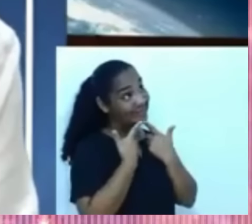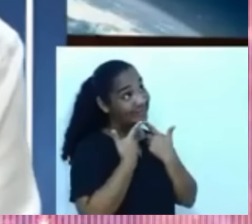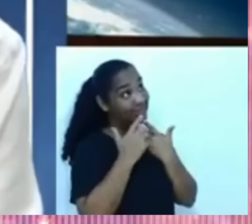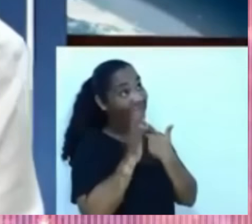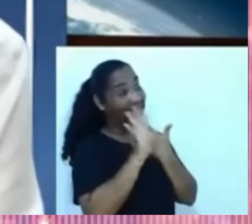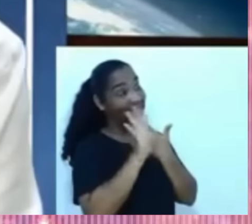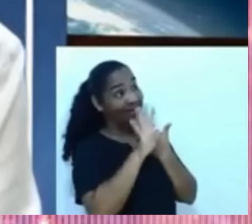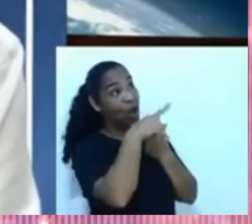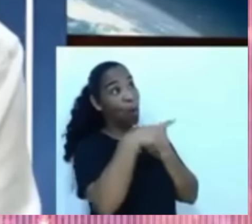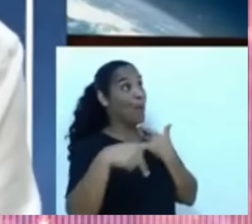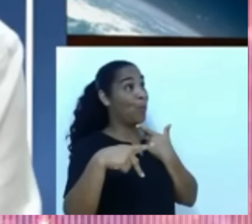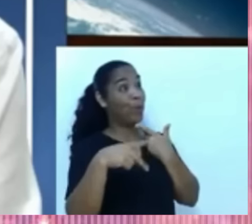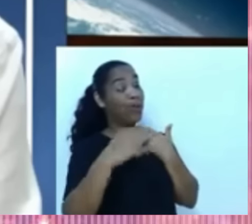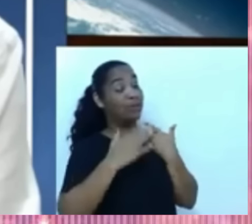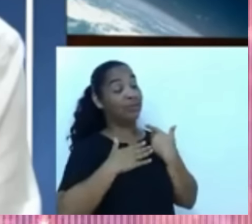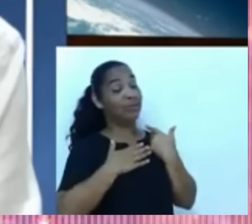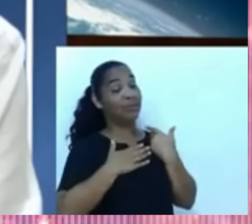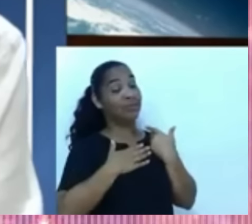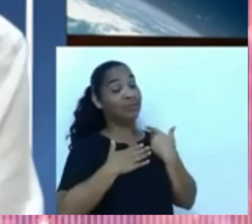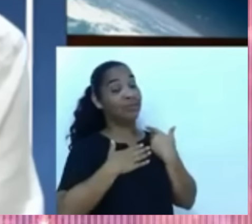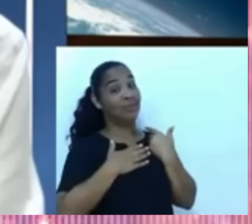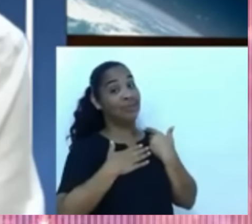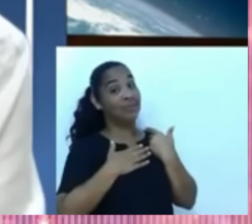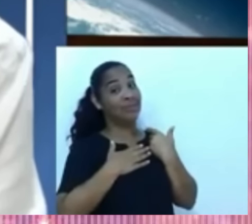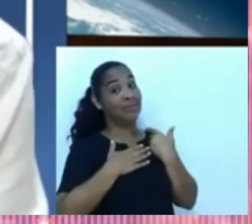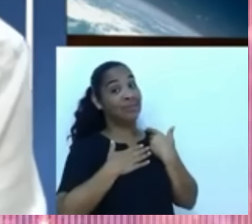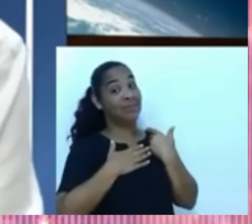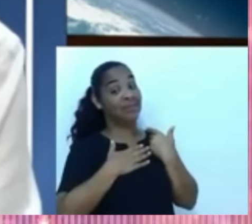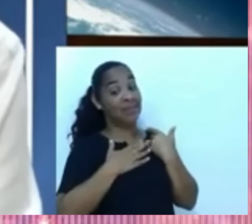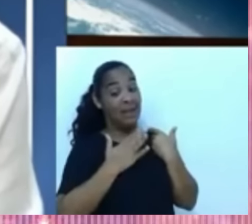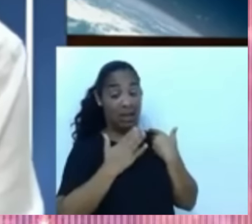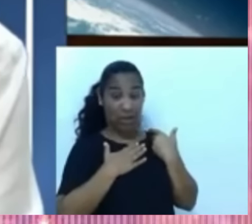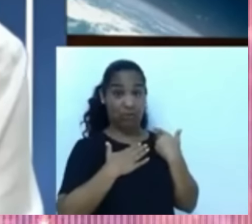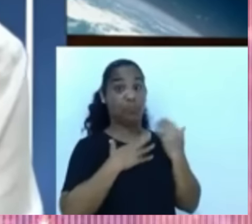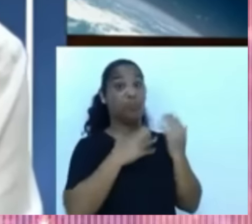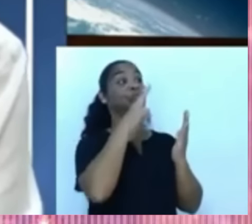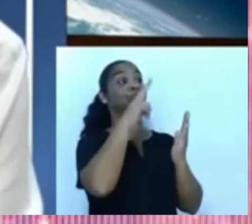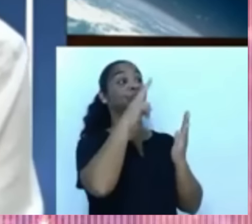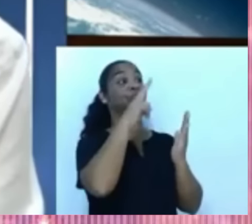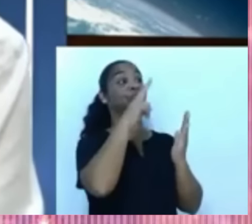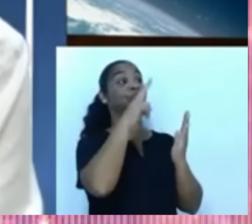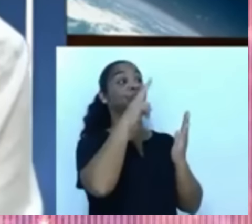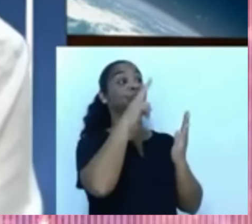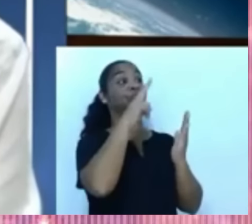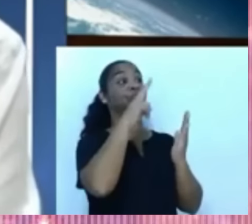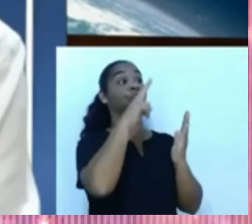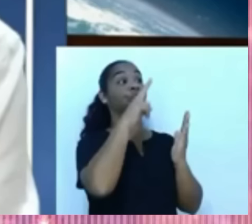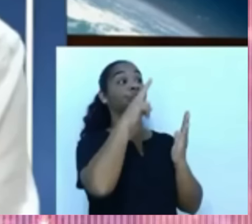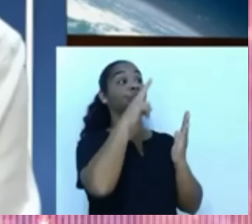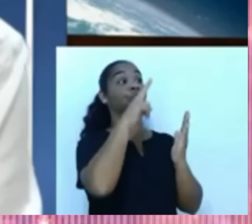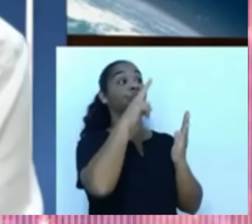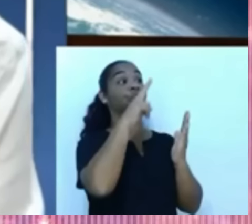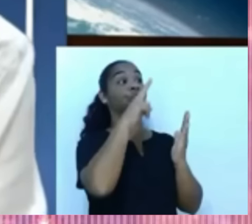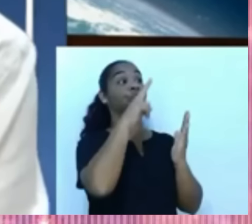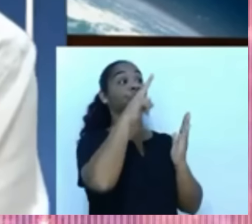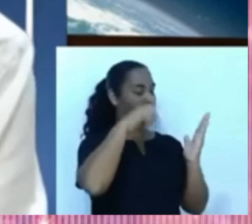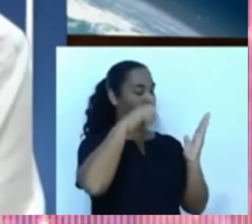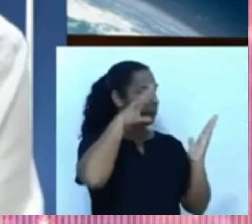o poema é seu eu Ouvindo uma vez fotografo posso lê-lo no